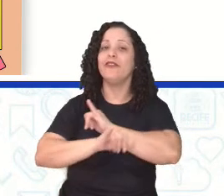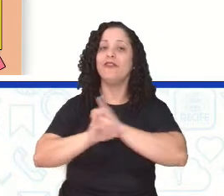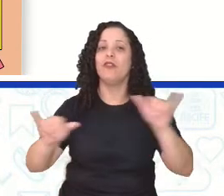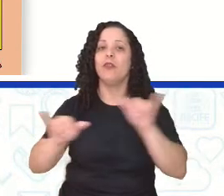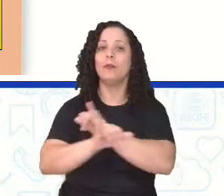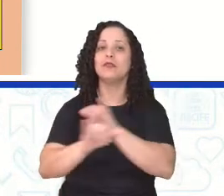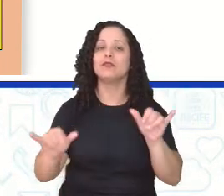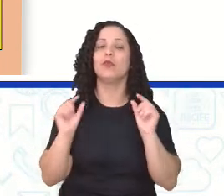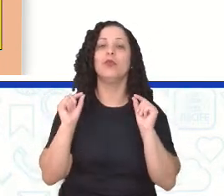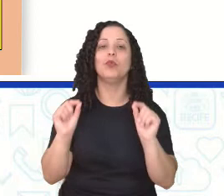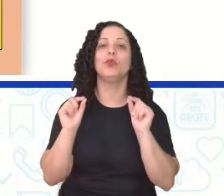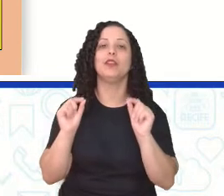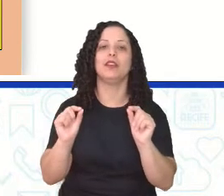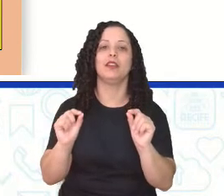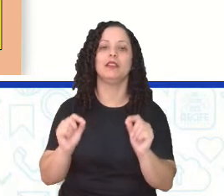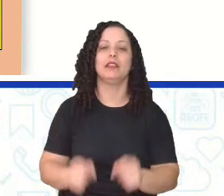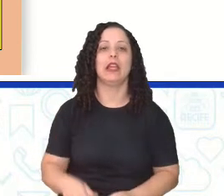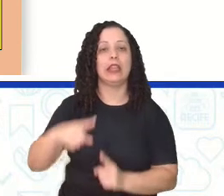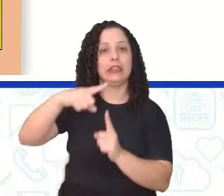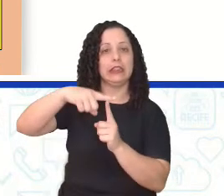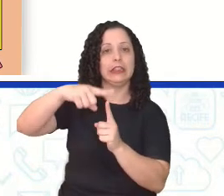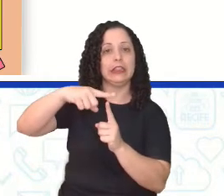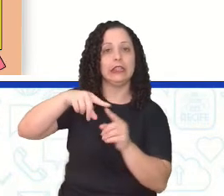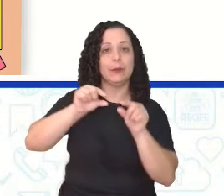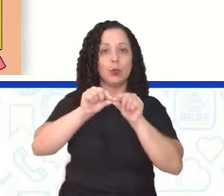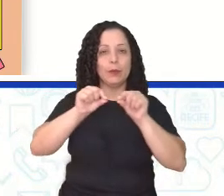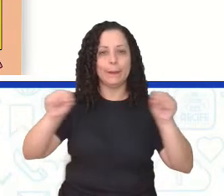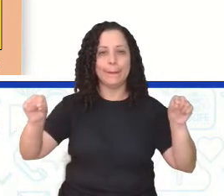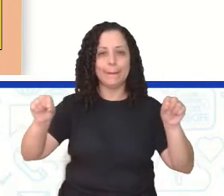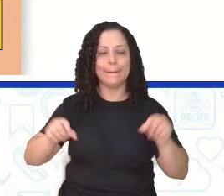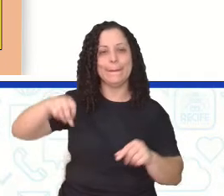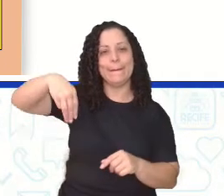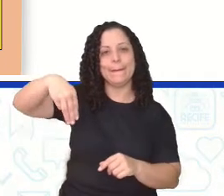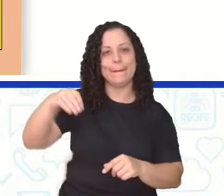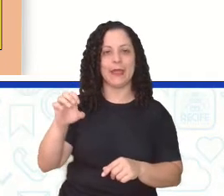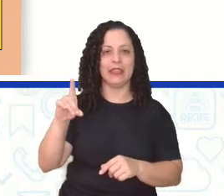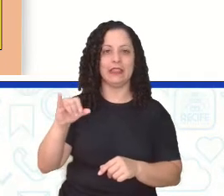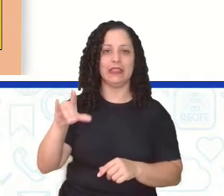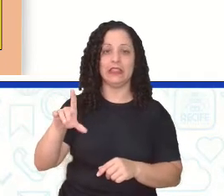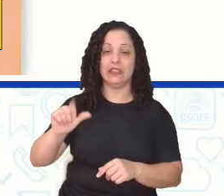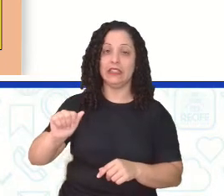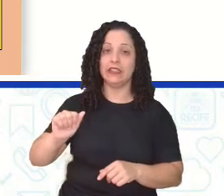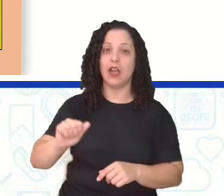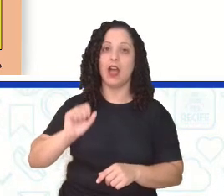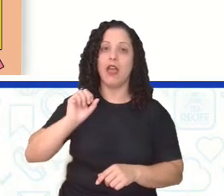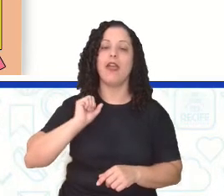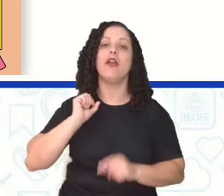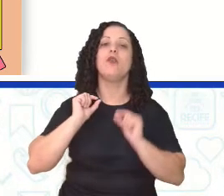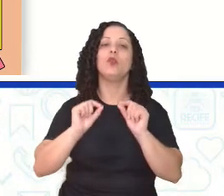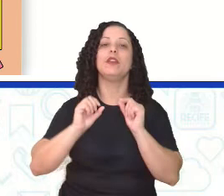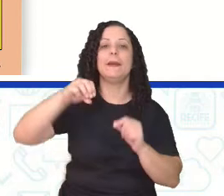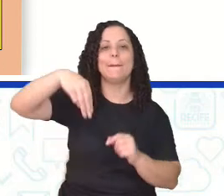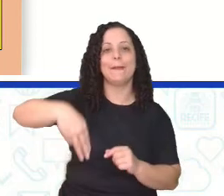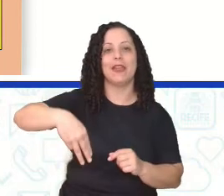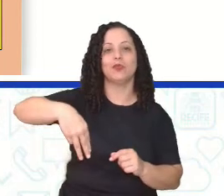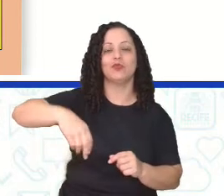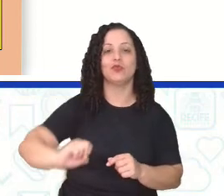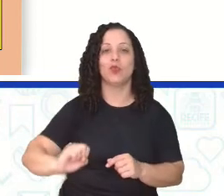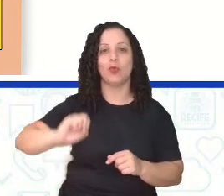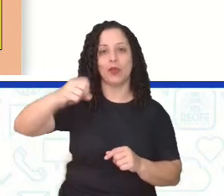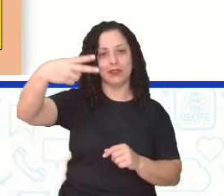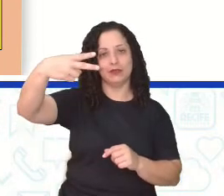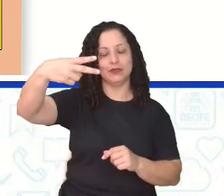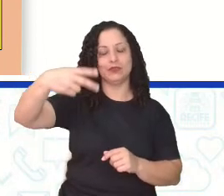minha unidade de medida está em metros quadrados. Esquece isso, a gente só vai escrever lá no fim da